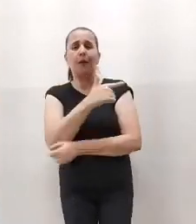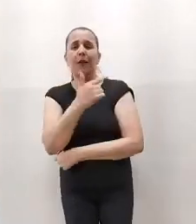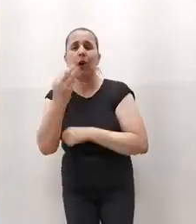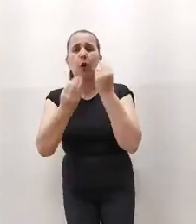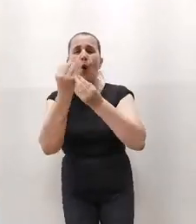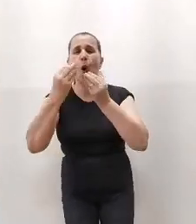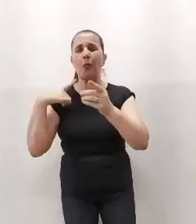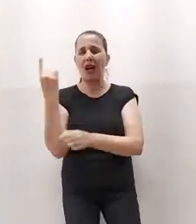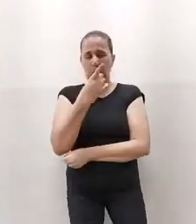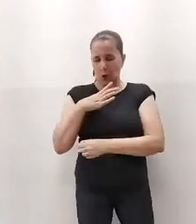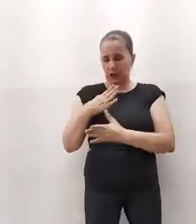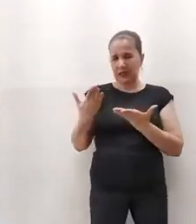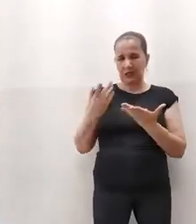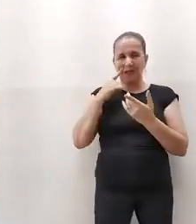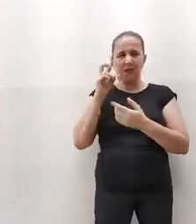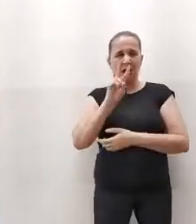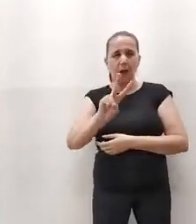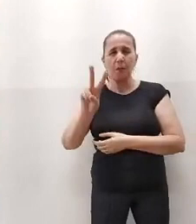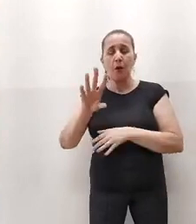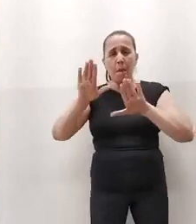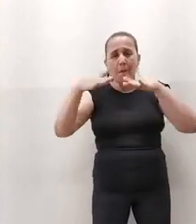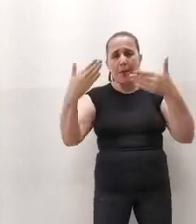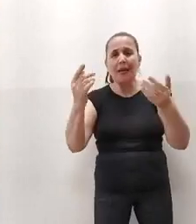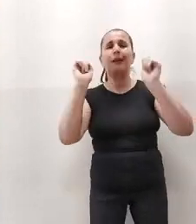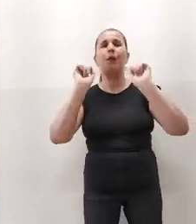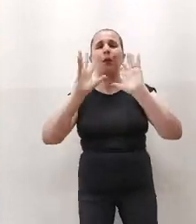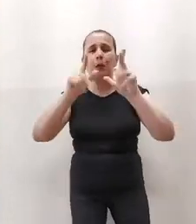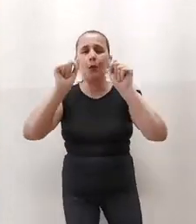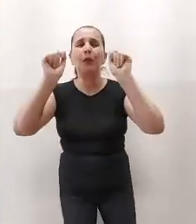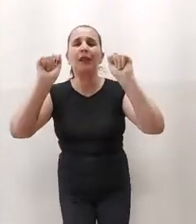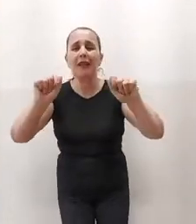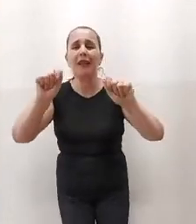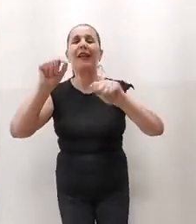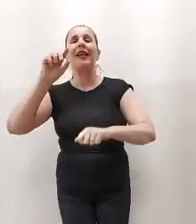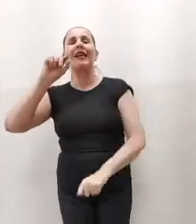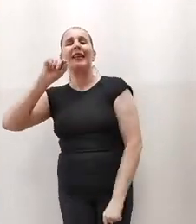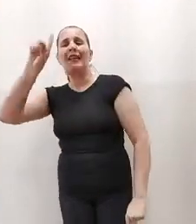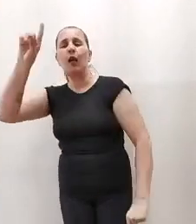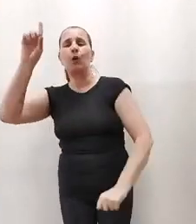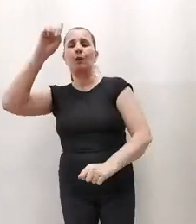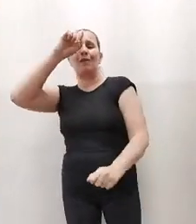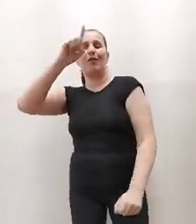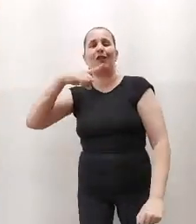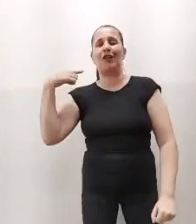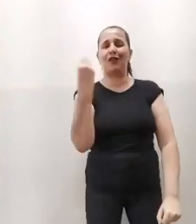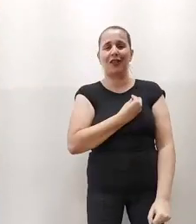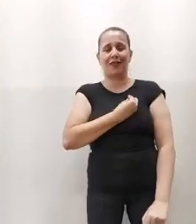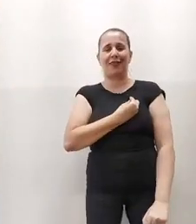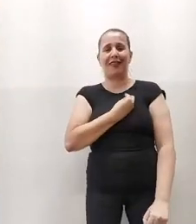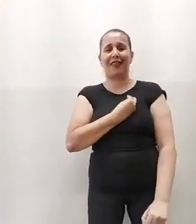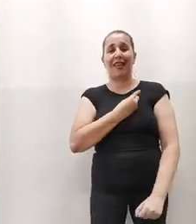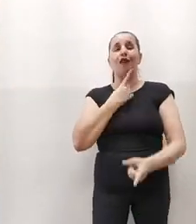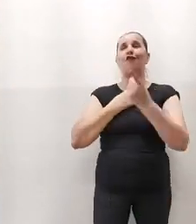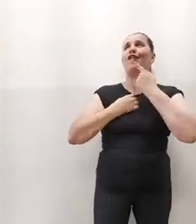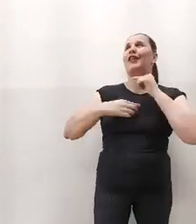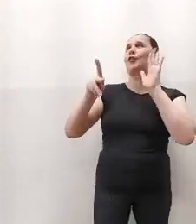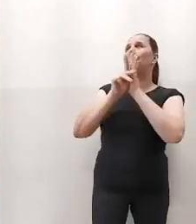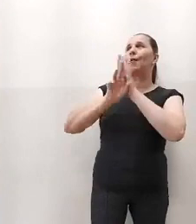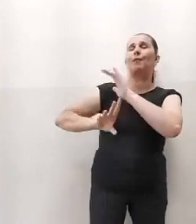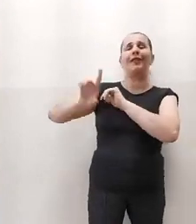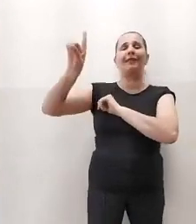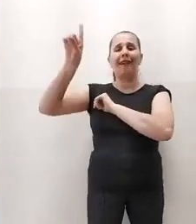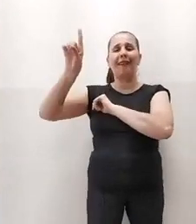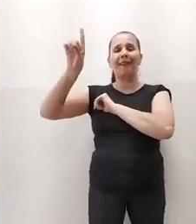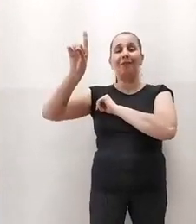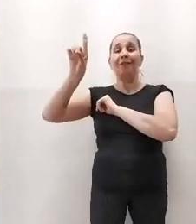por aquilo que nós estamos vendo, mas é por aquilo que Ele estabeleceu, da forma que ela vai ser.